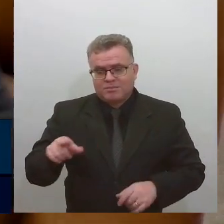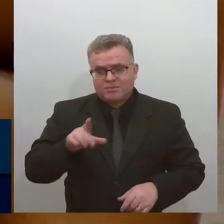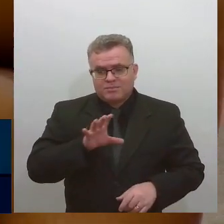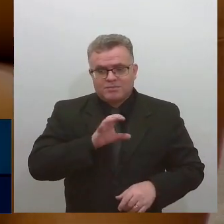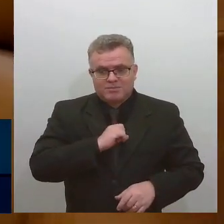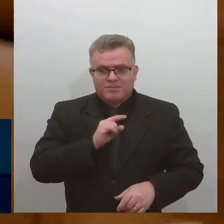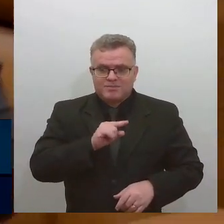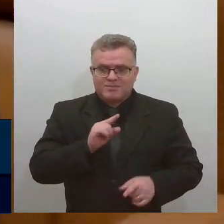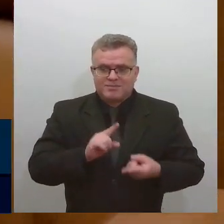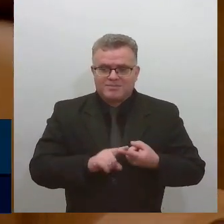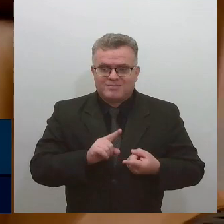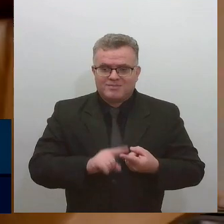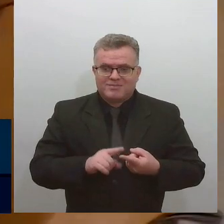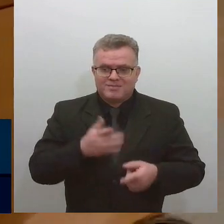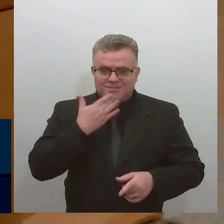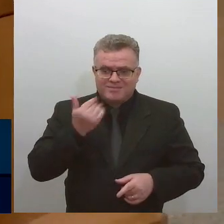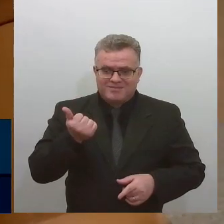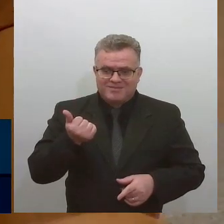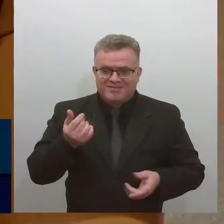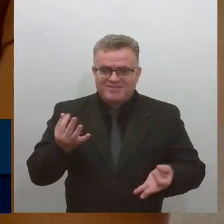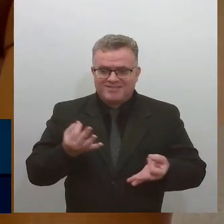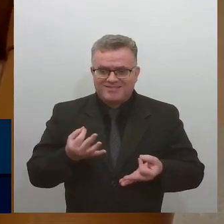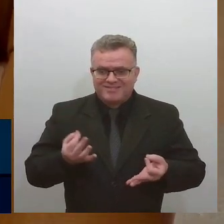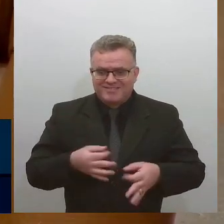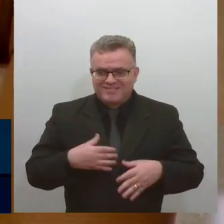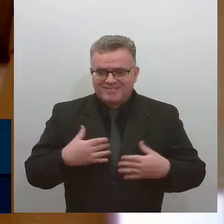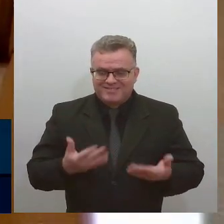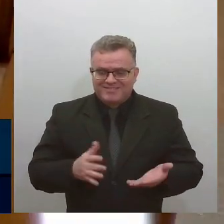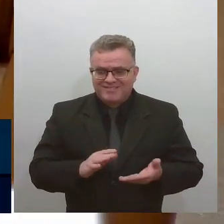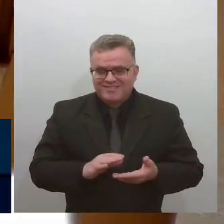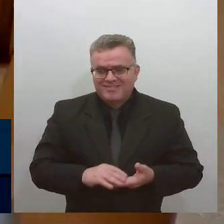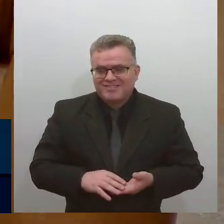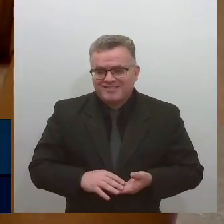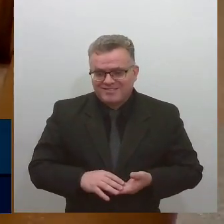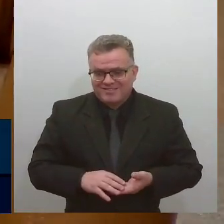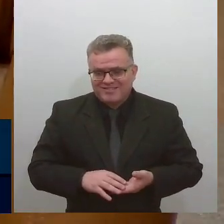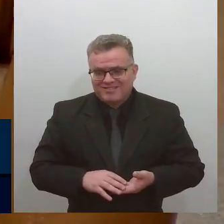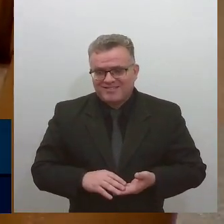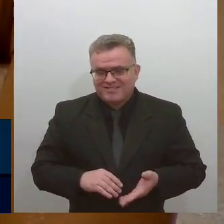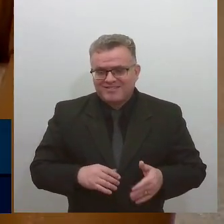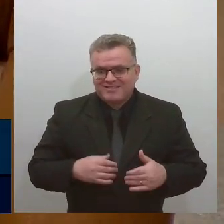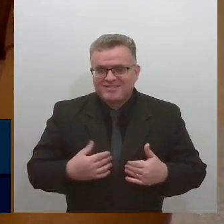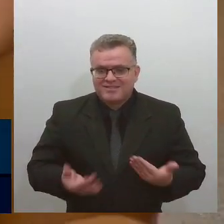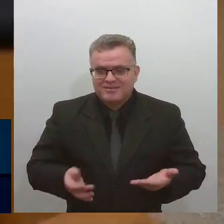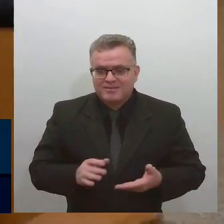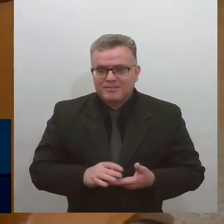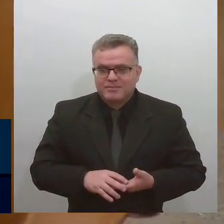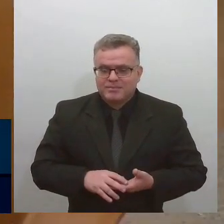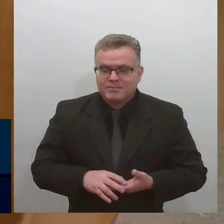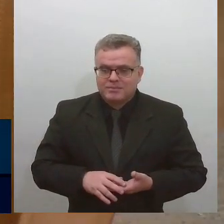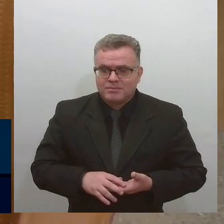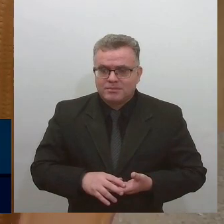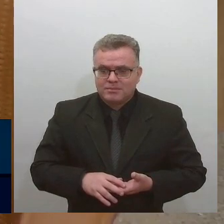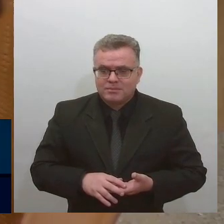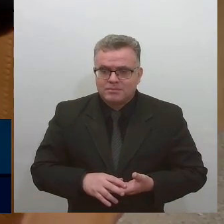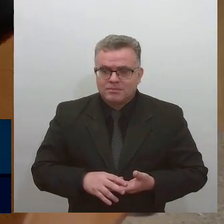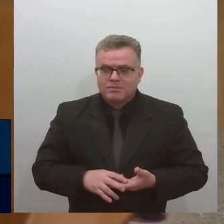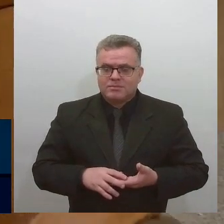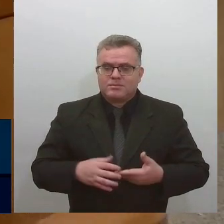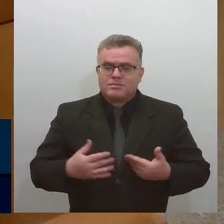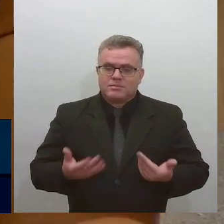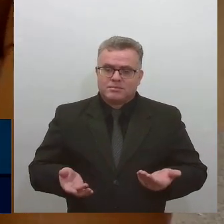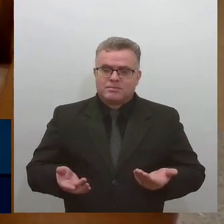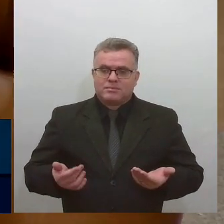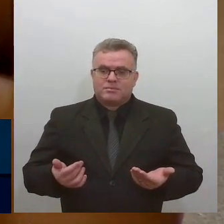é o melhor lugar aqui então uma coisa que eu queria falar justamente proced de aqui da ban fica